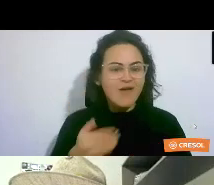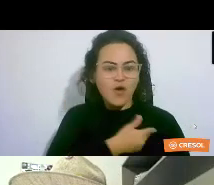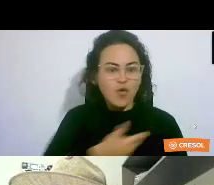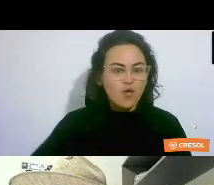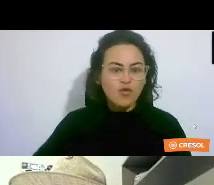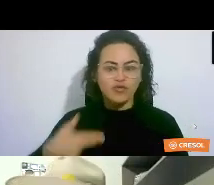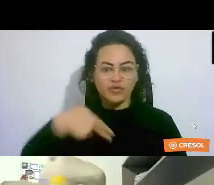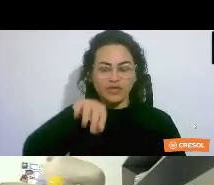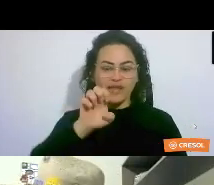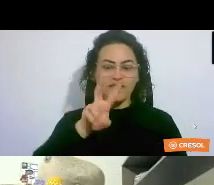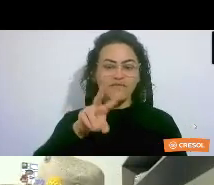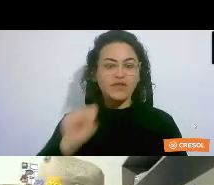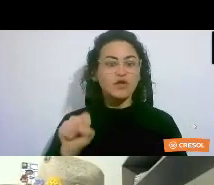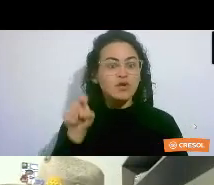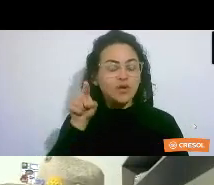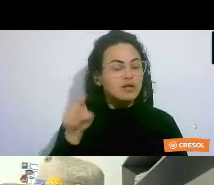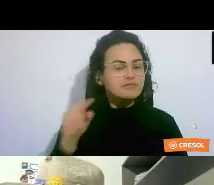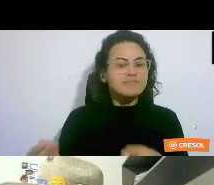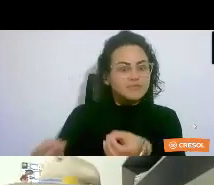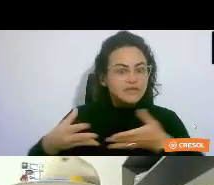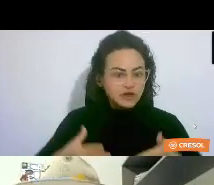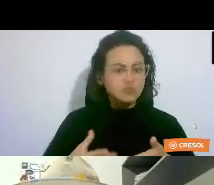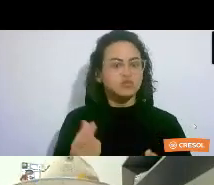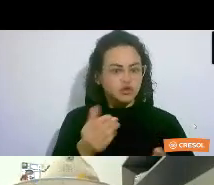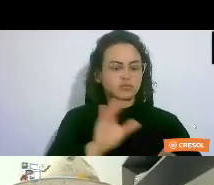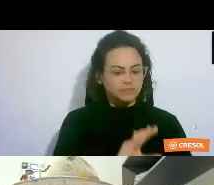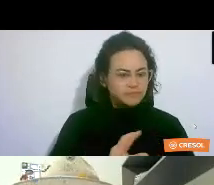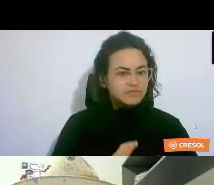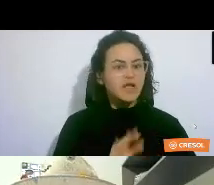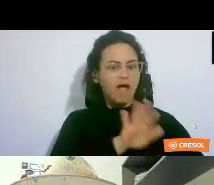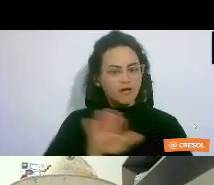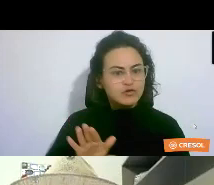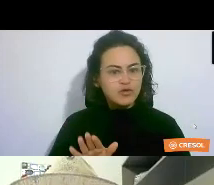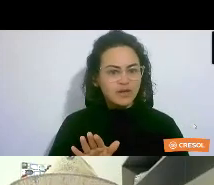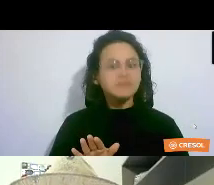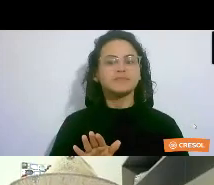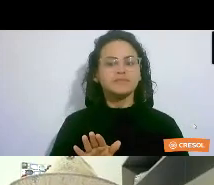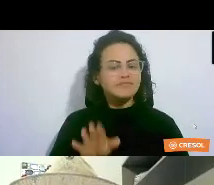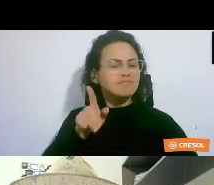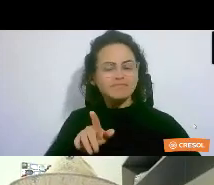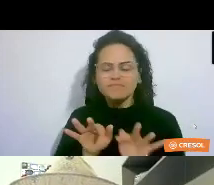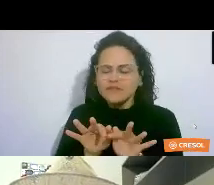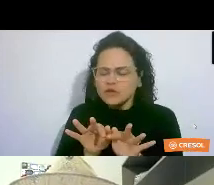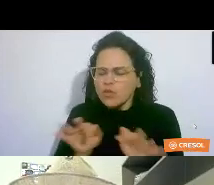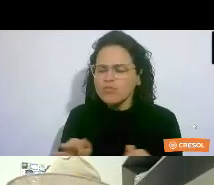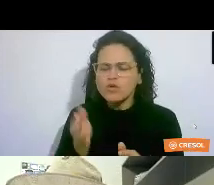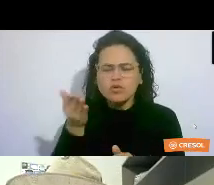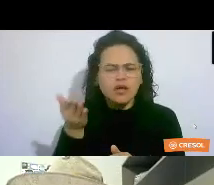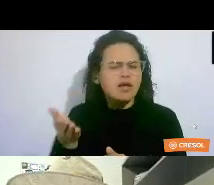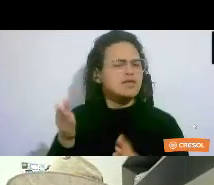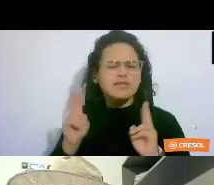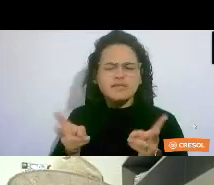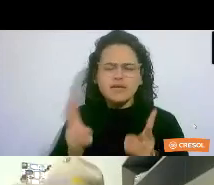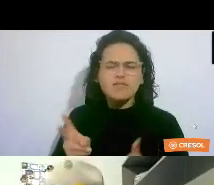Urio, que gentilmente e de uma forma como ele sempre faz há muito tempo, então fez essa